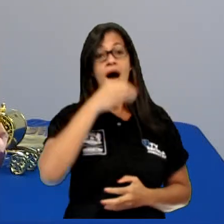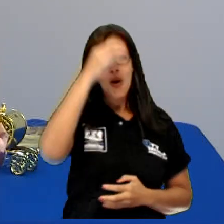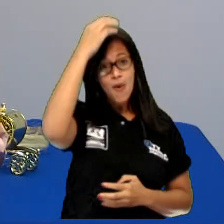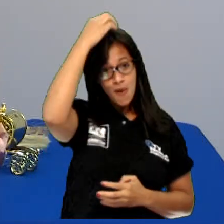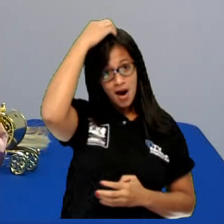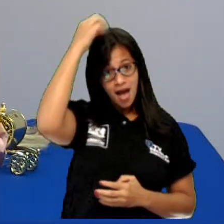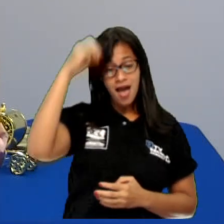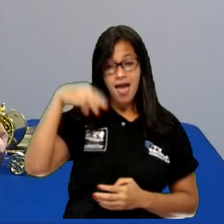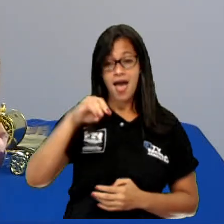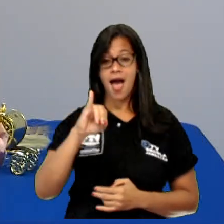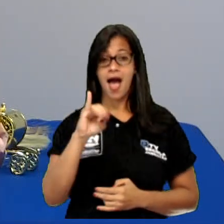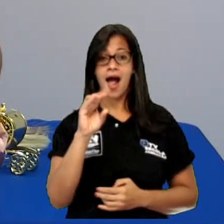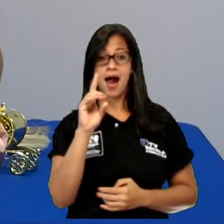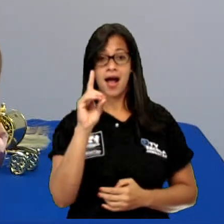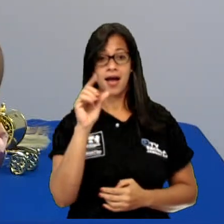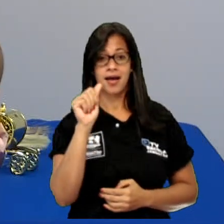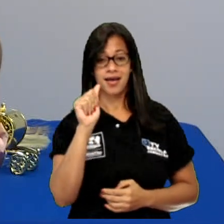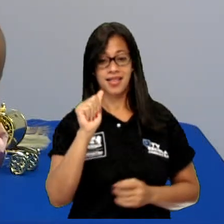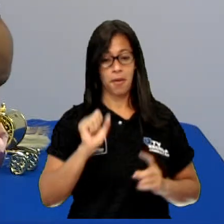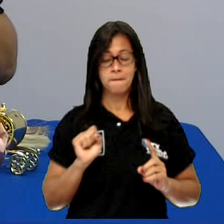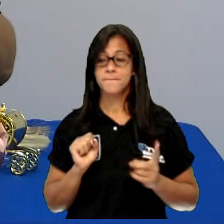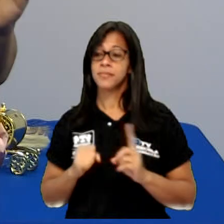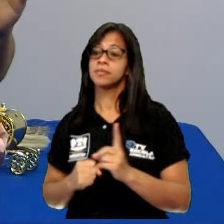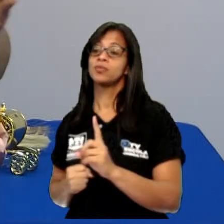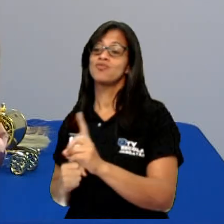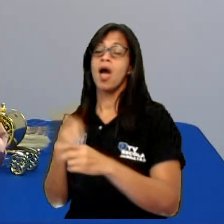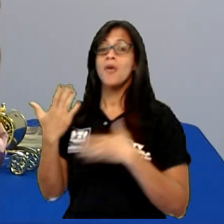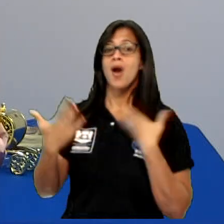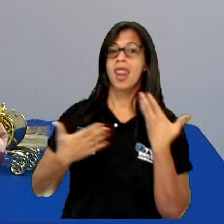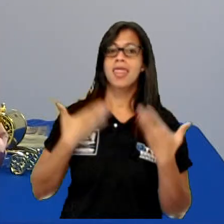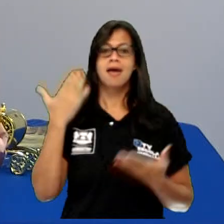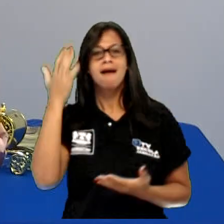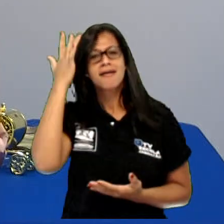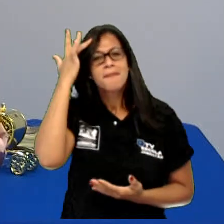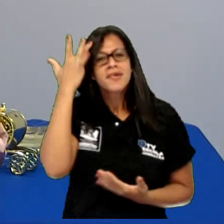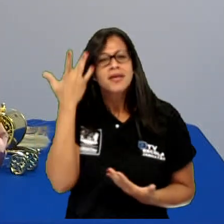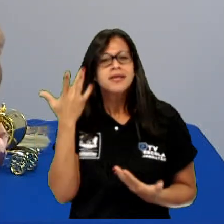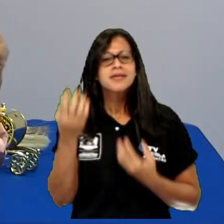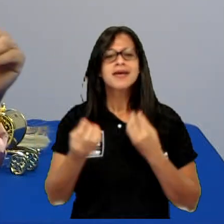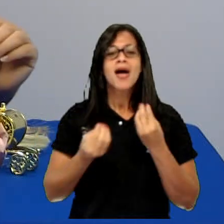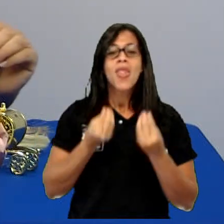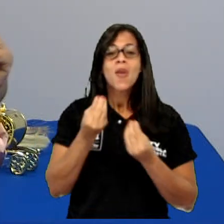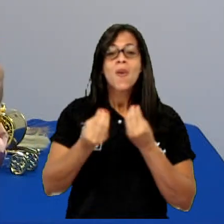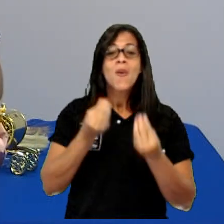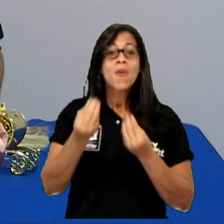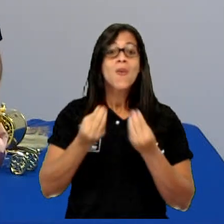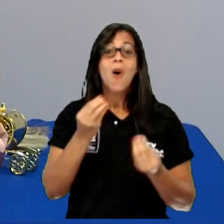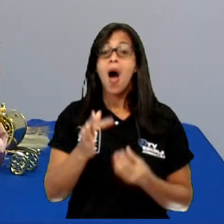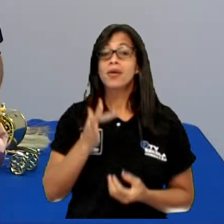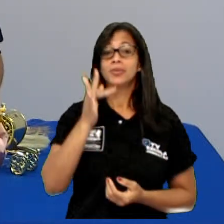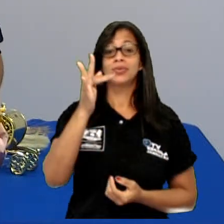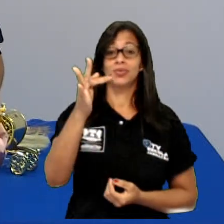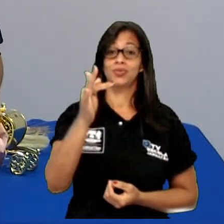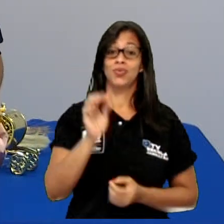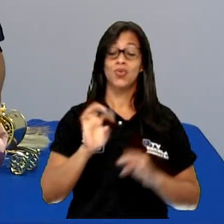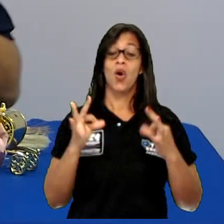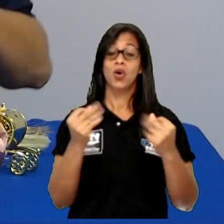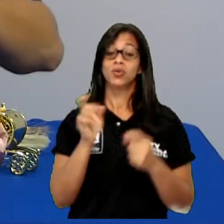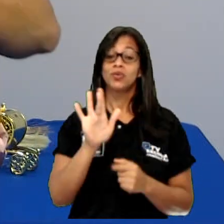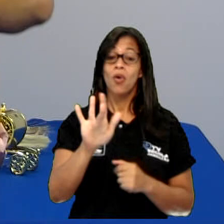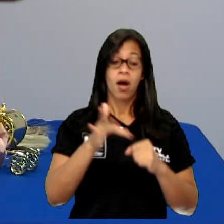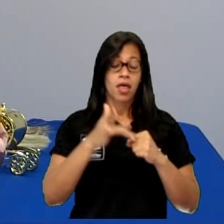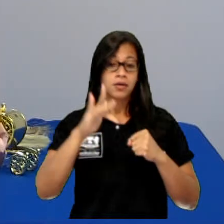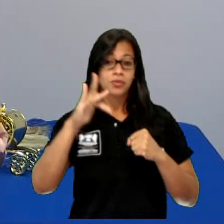tudo que poderia fazer, em quanto ouro ele ia ter dali para frente. Imagina, tudo que tocava virar ouro. Foi para casa, dormiu e